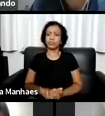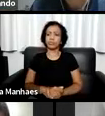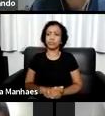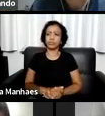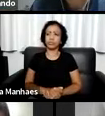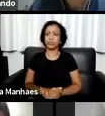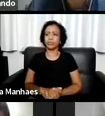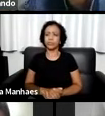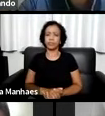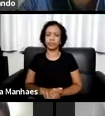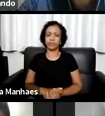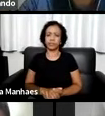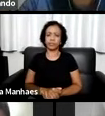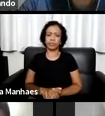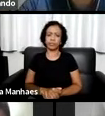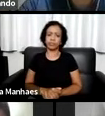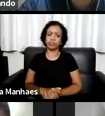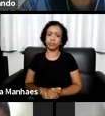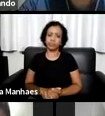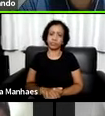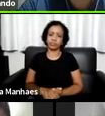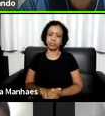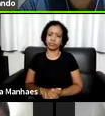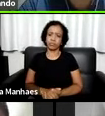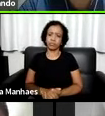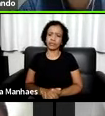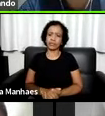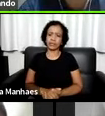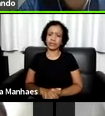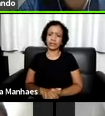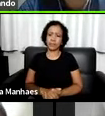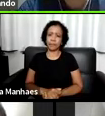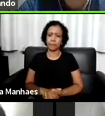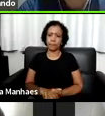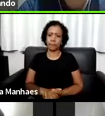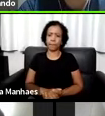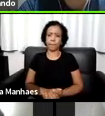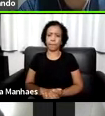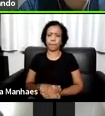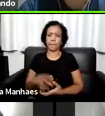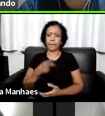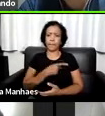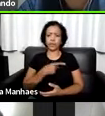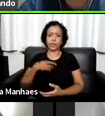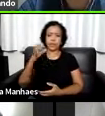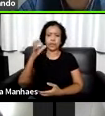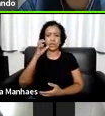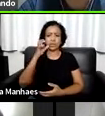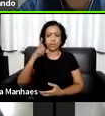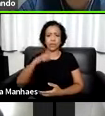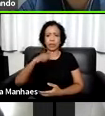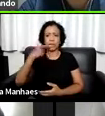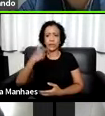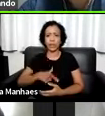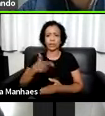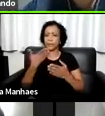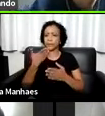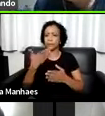Vamos orar, meus irmãos. Pastor Ciro, só um minuto, pastor Ciro. Pastor Samuel tem mais alguns pedidos para o irmão. Eu apenas adiantei